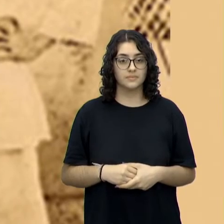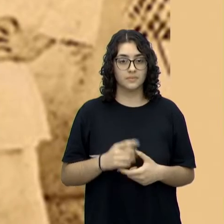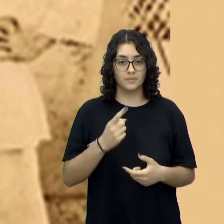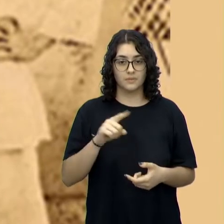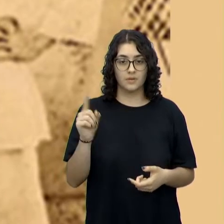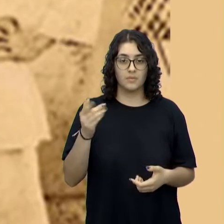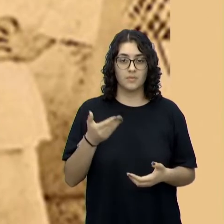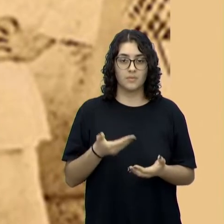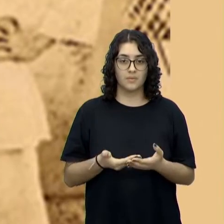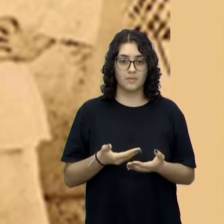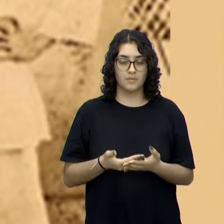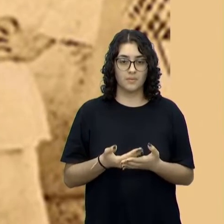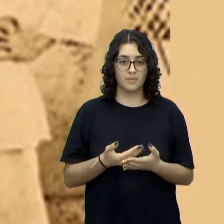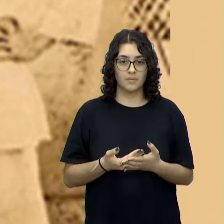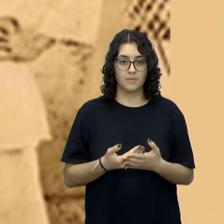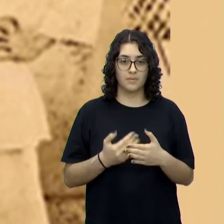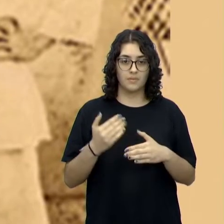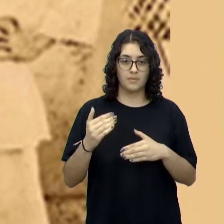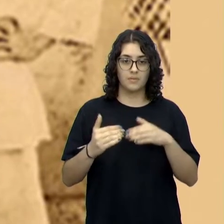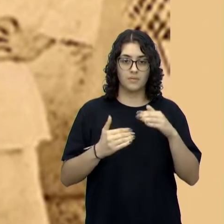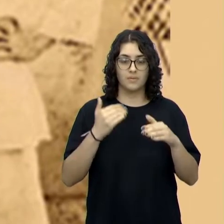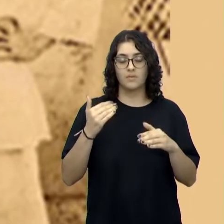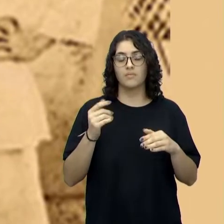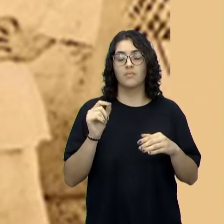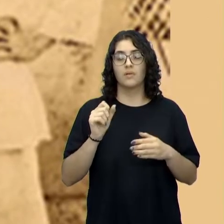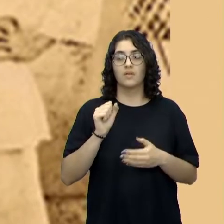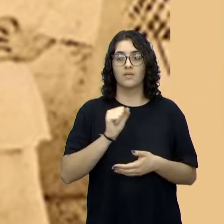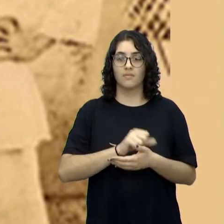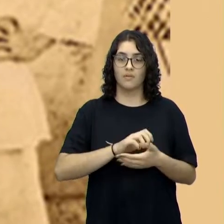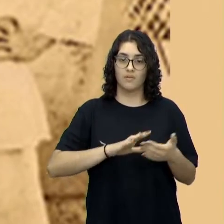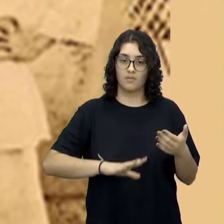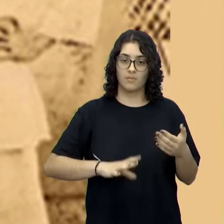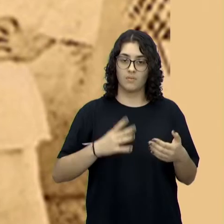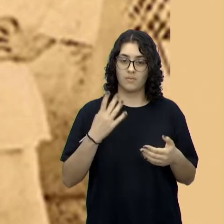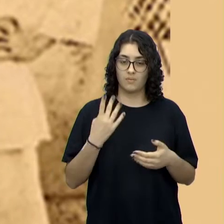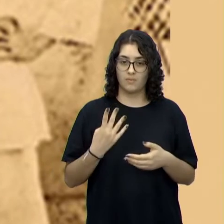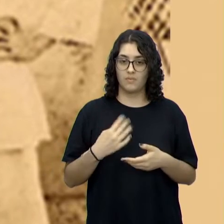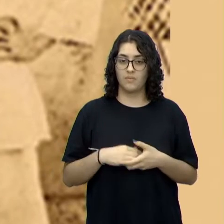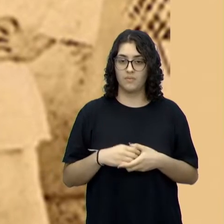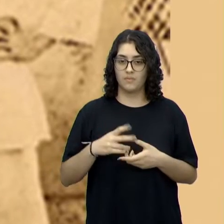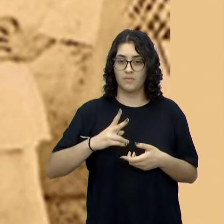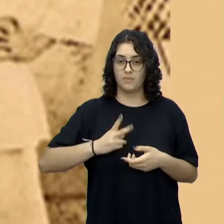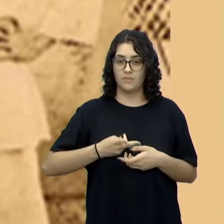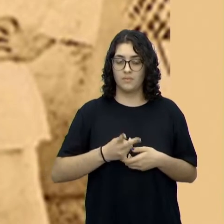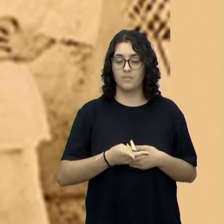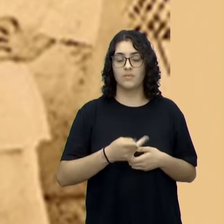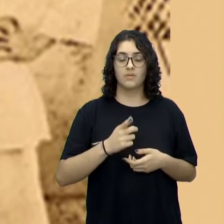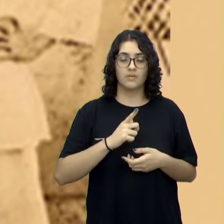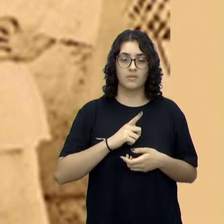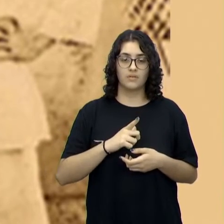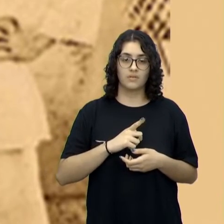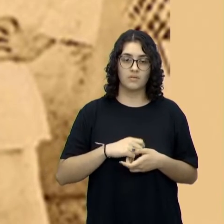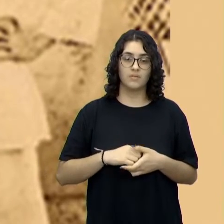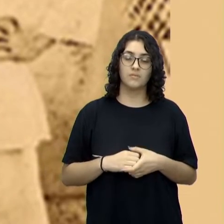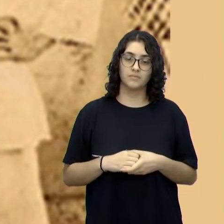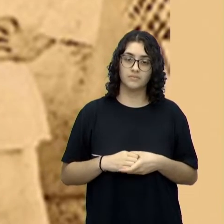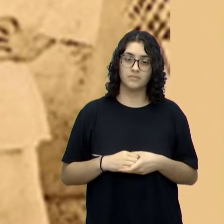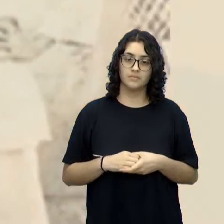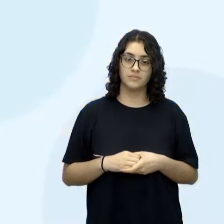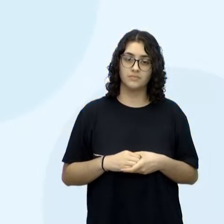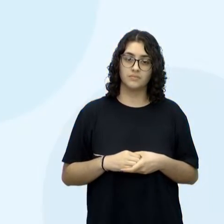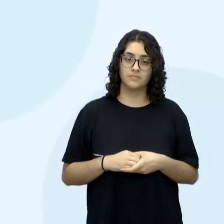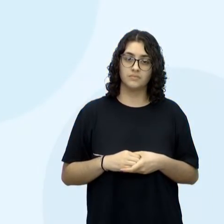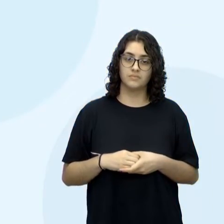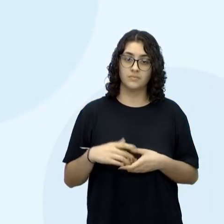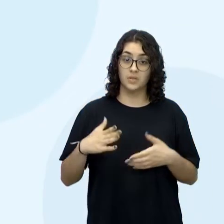última aula, né, do nosso desenvolvimento dessa atividade 4, eu vou, como sempre, deixar algumas questões para vocês e daqui a pouquinho